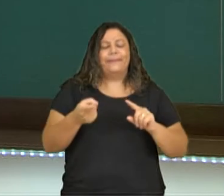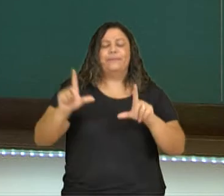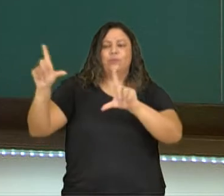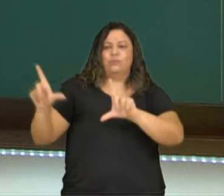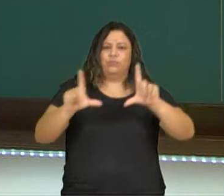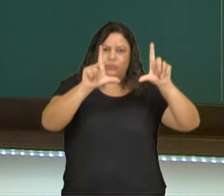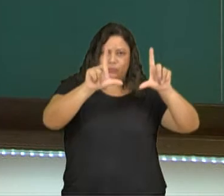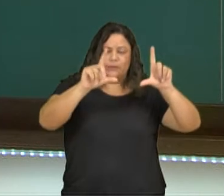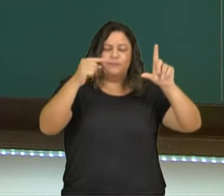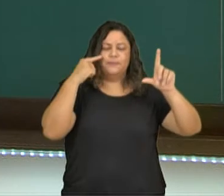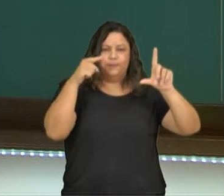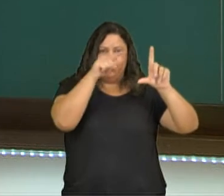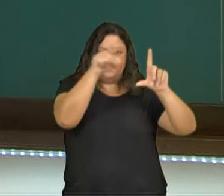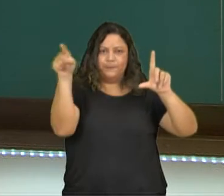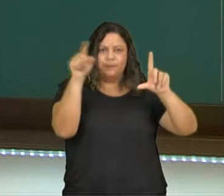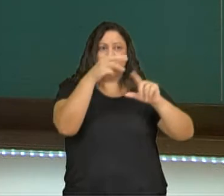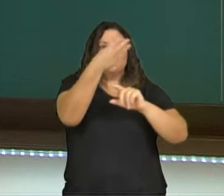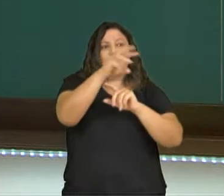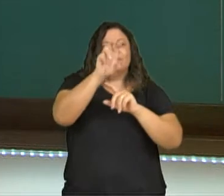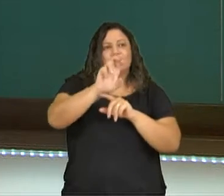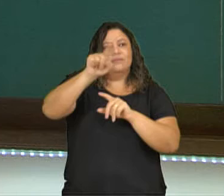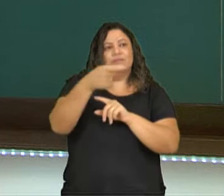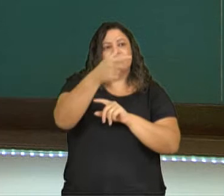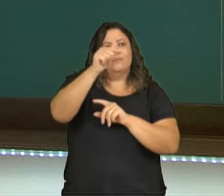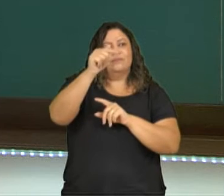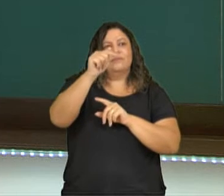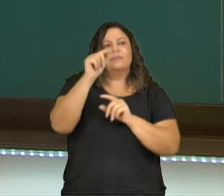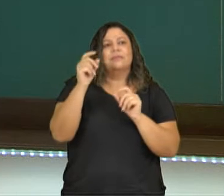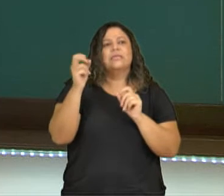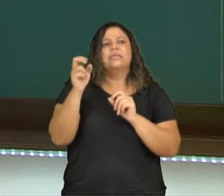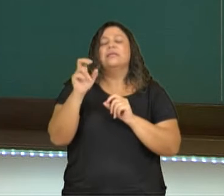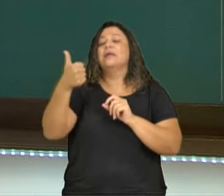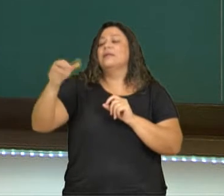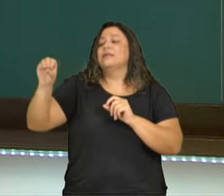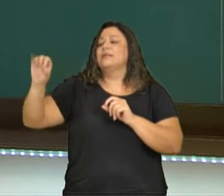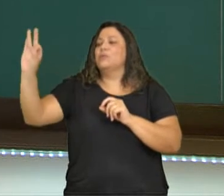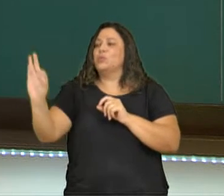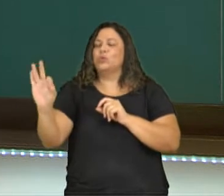cálculo teórico, 35,5, corresponde a 100%.